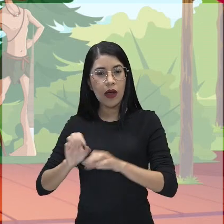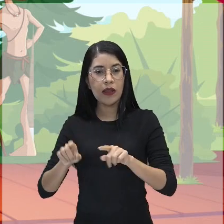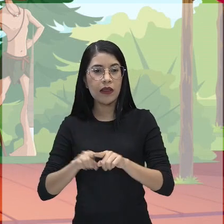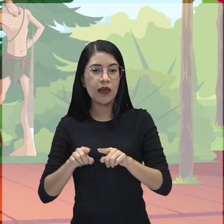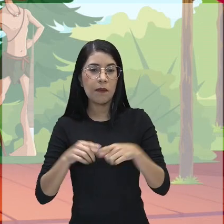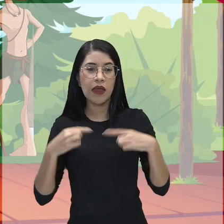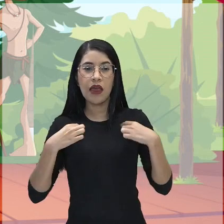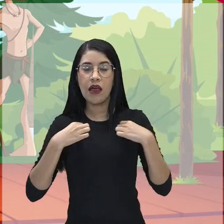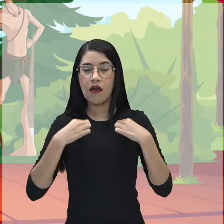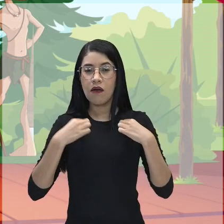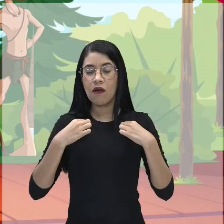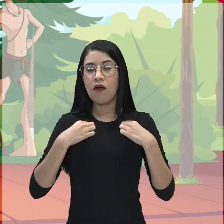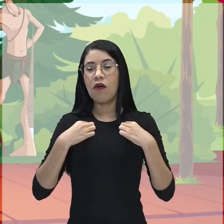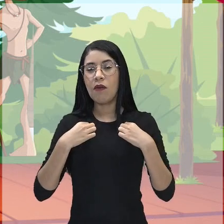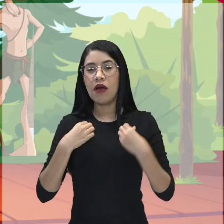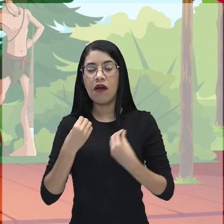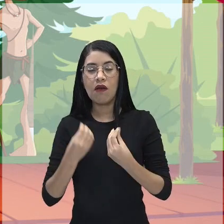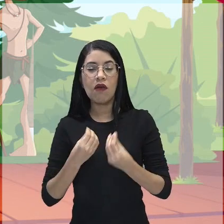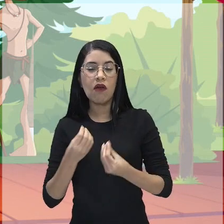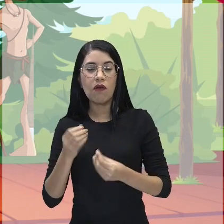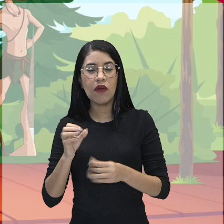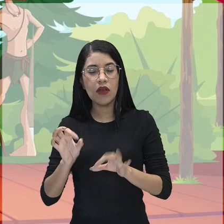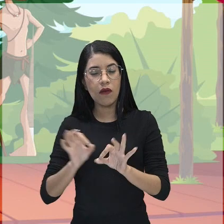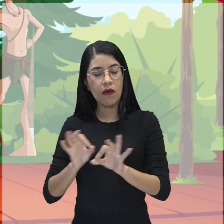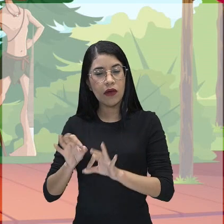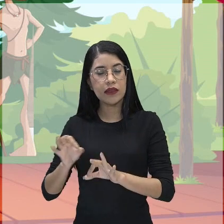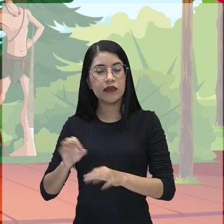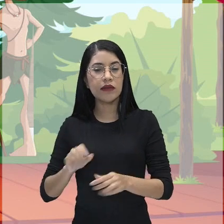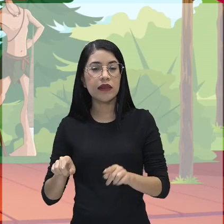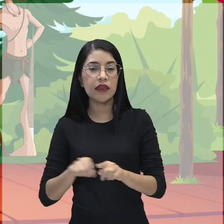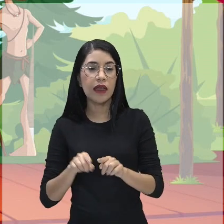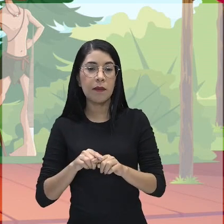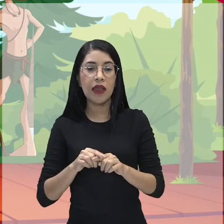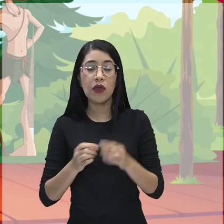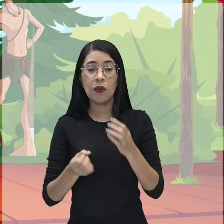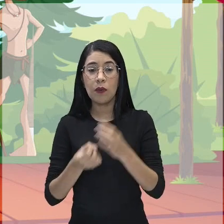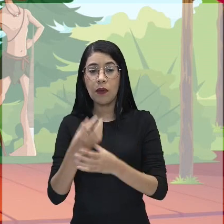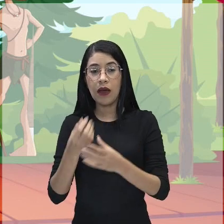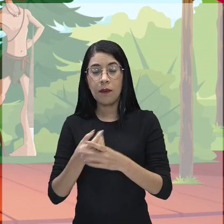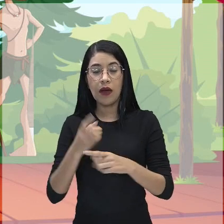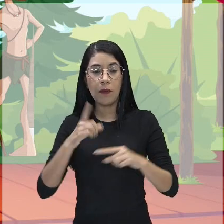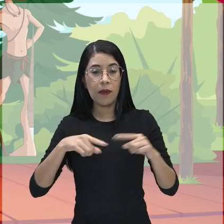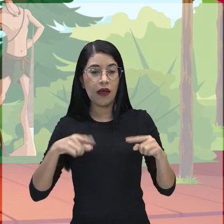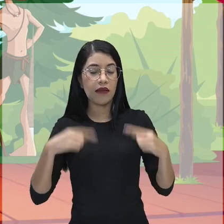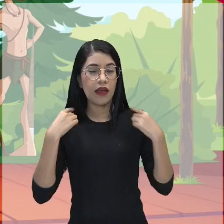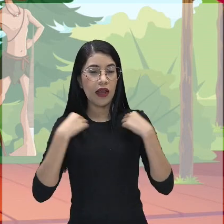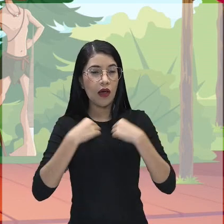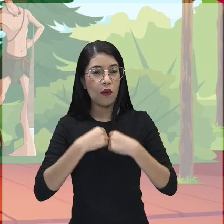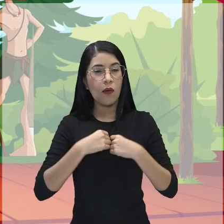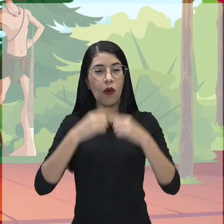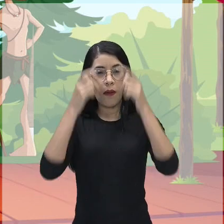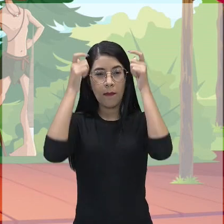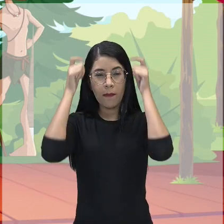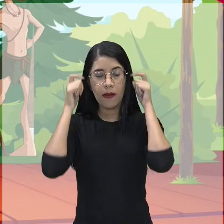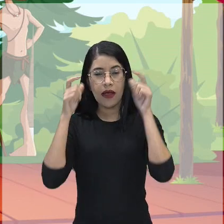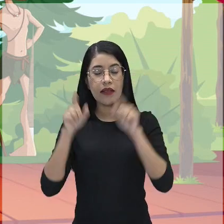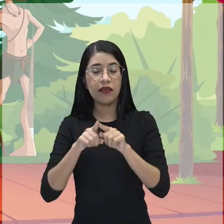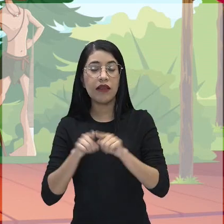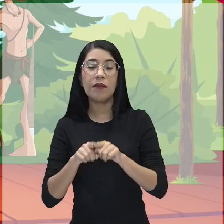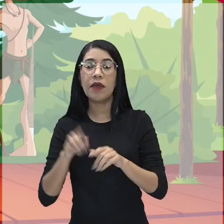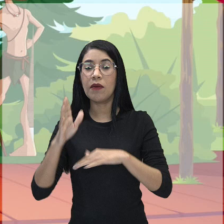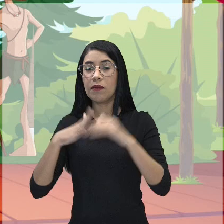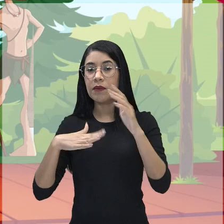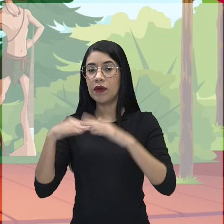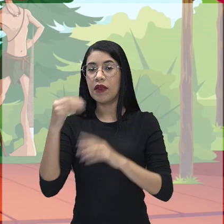vai trabalhar com a questão do figurino, os adereços, quem cria os adereços, fora que também nós temos o maquiador,